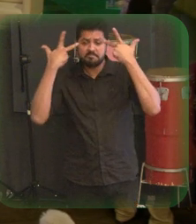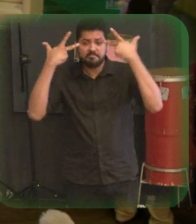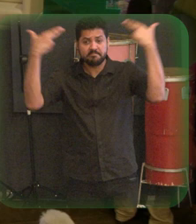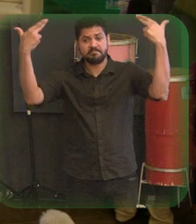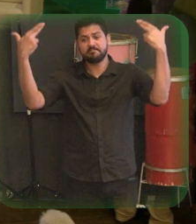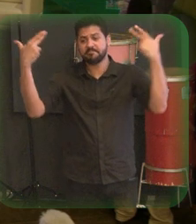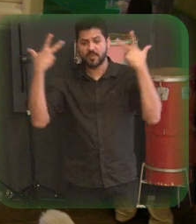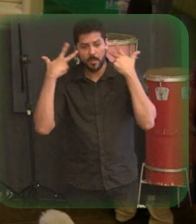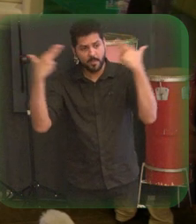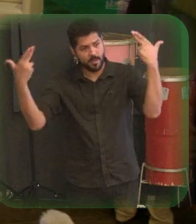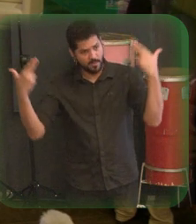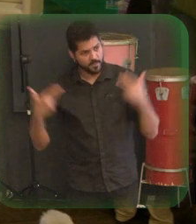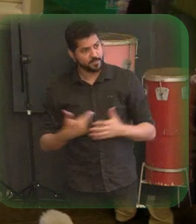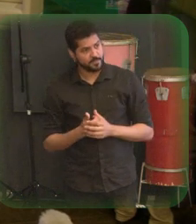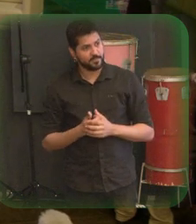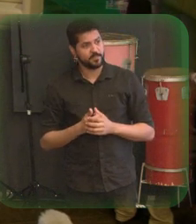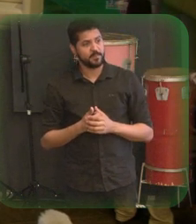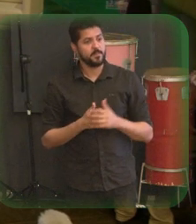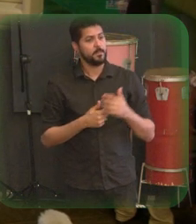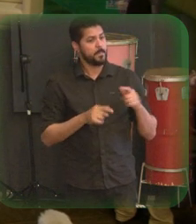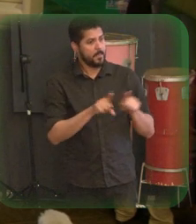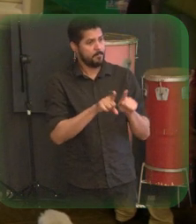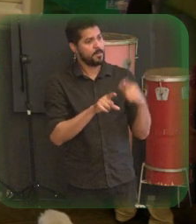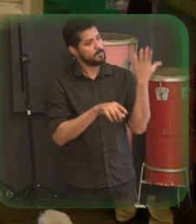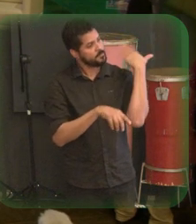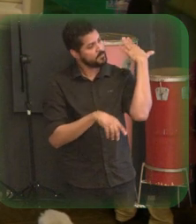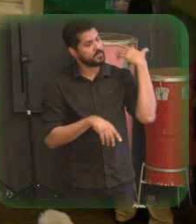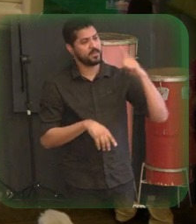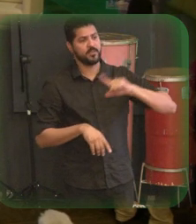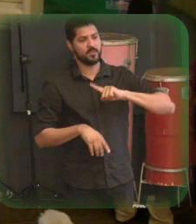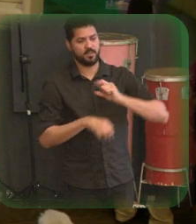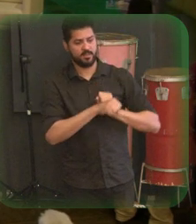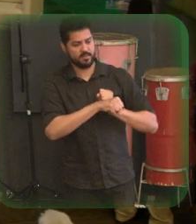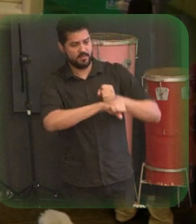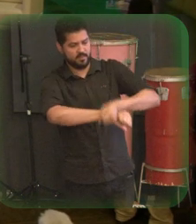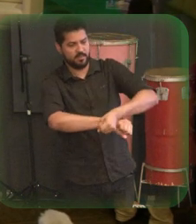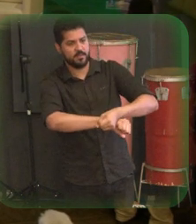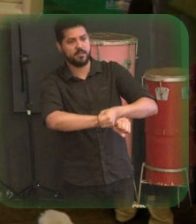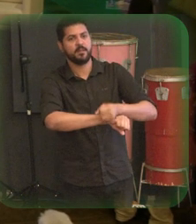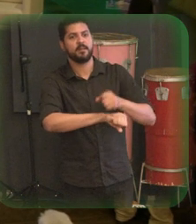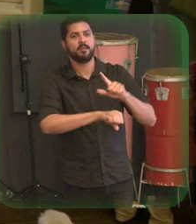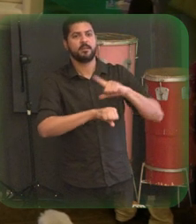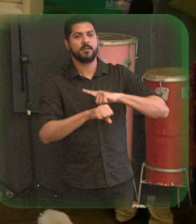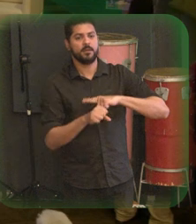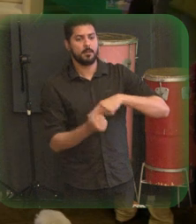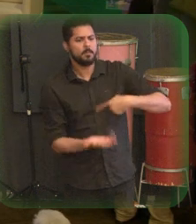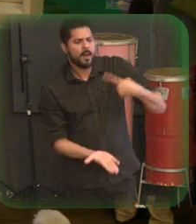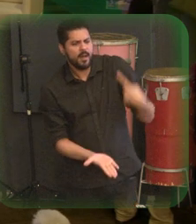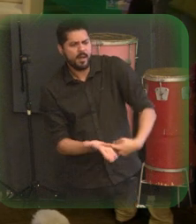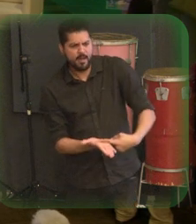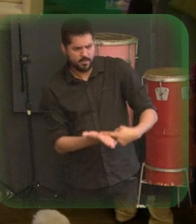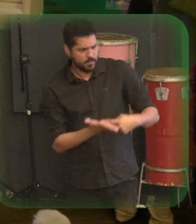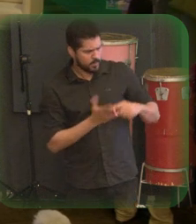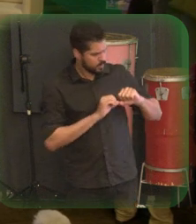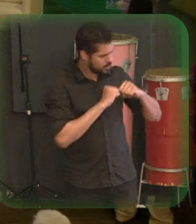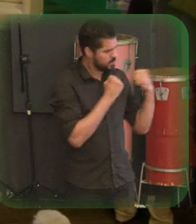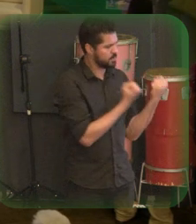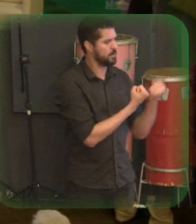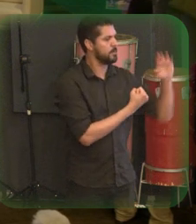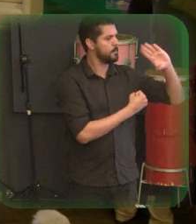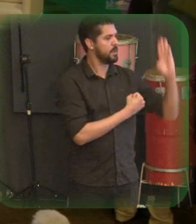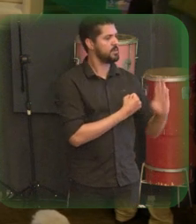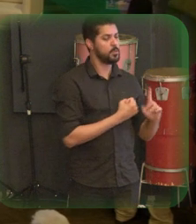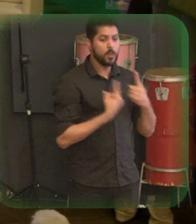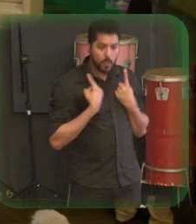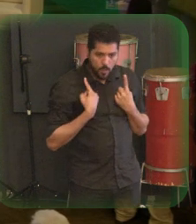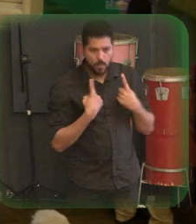Houve um tempo, quando a gente se fala de escravidão, em que havia um pacto da sociedade brasileira contra as pessoas escravizadas. E não